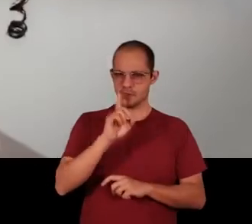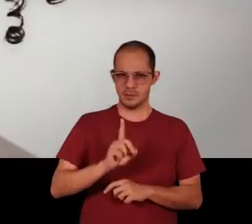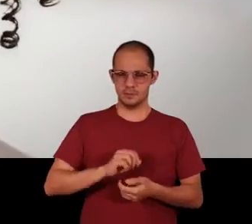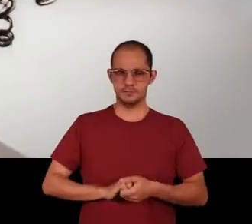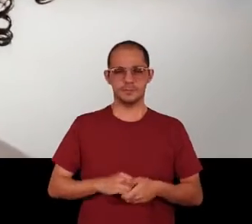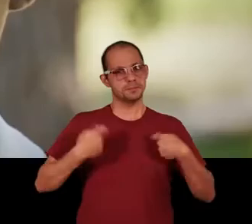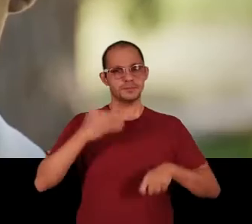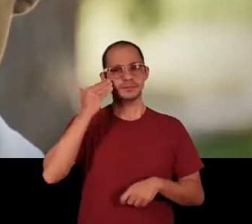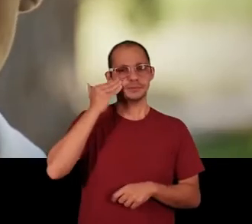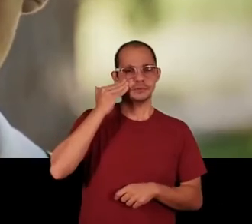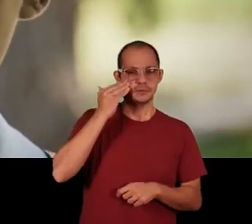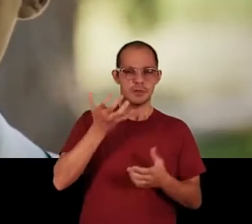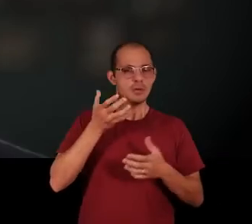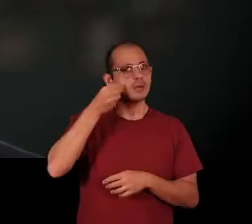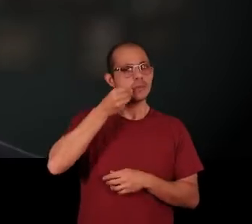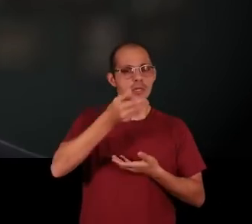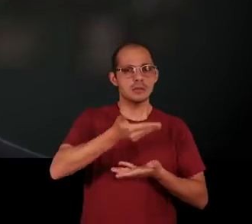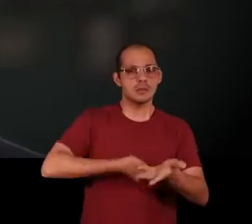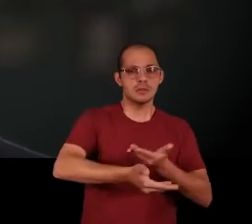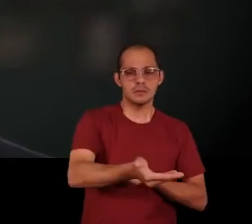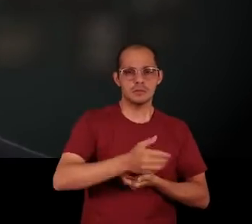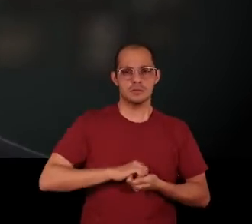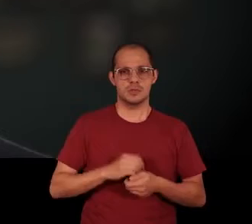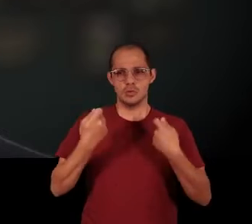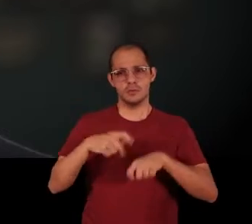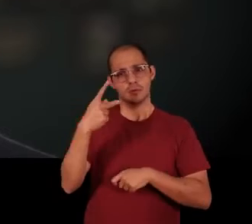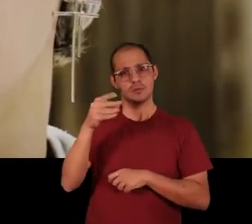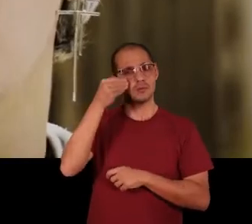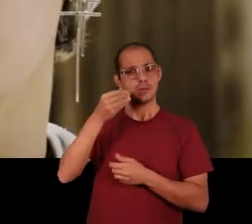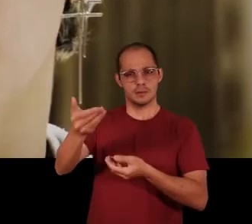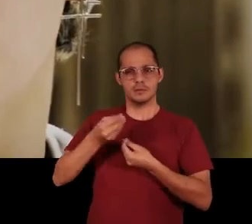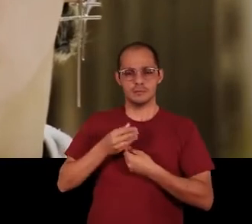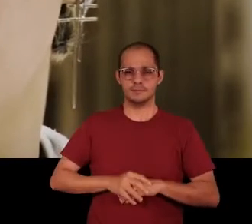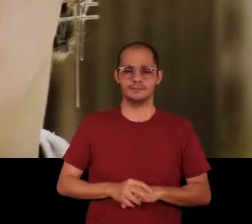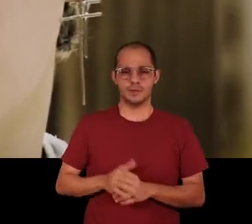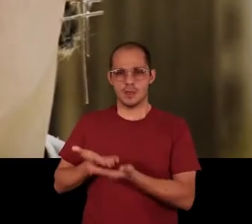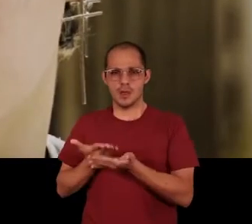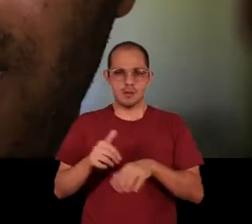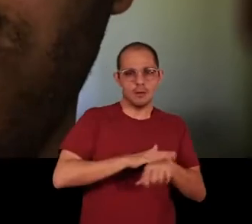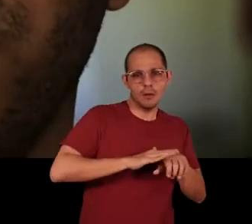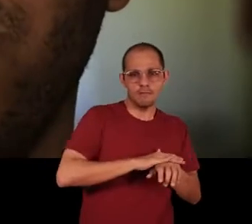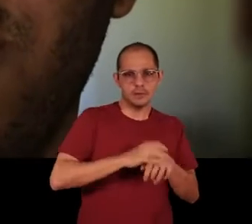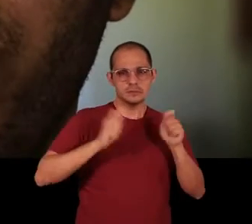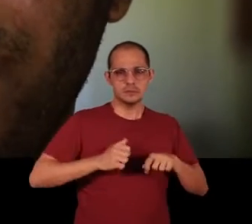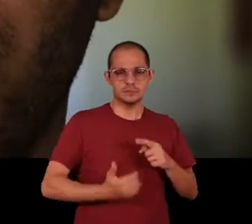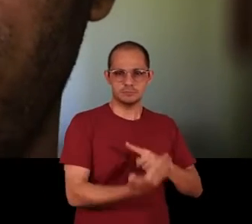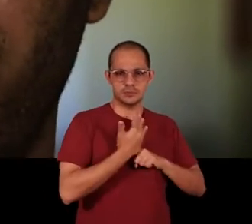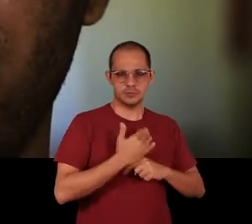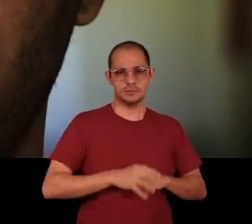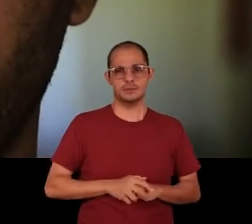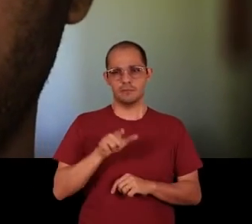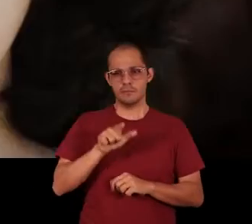Você percebe que eu não estou bem? Eu preciso entender. Eu queria dividir a minha experiência com você. Eu preciso da sua experiência. Alguns minutos de aula por